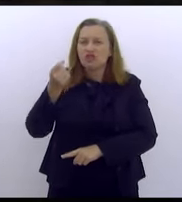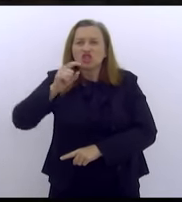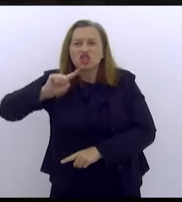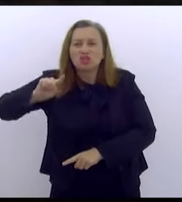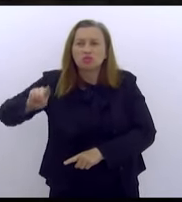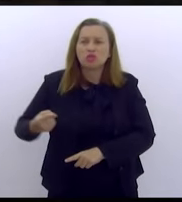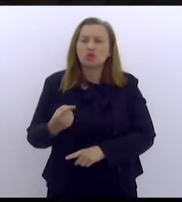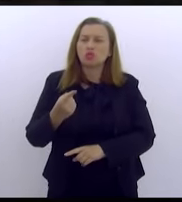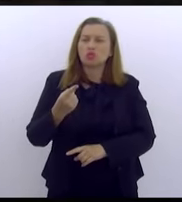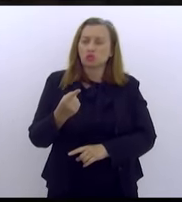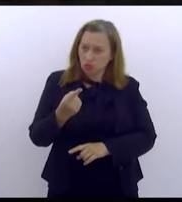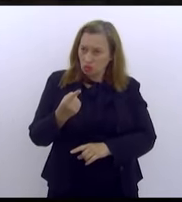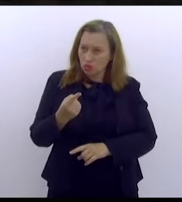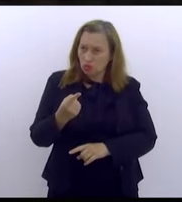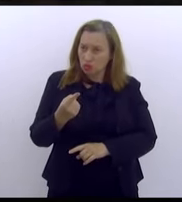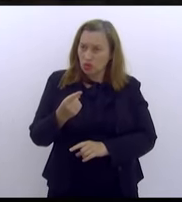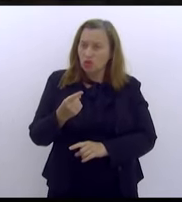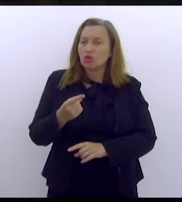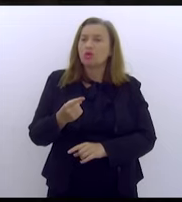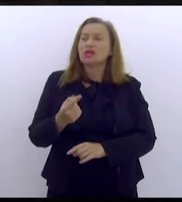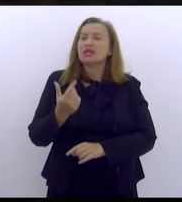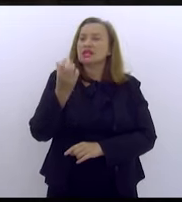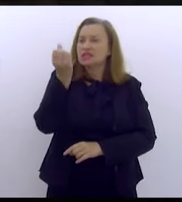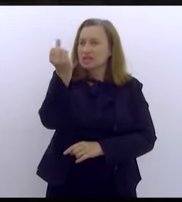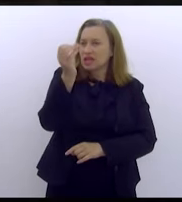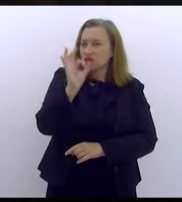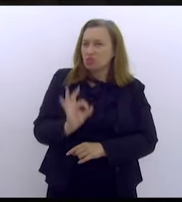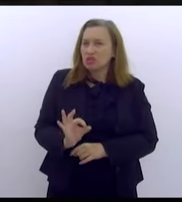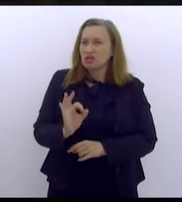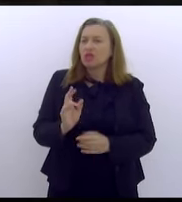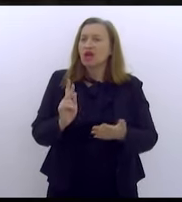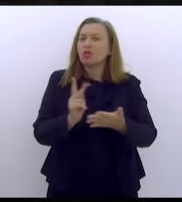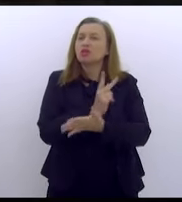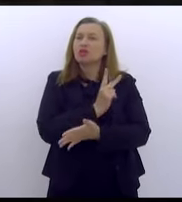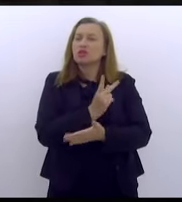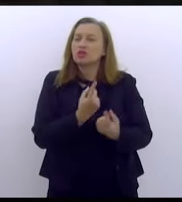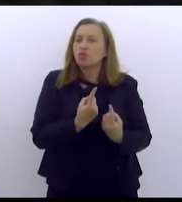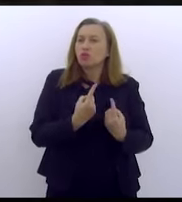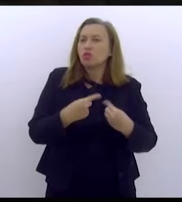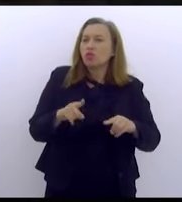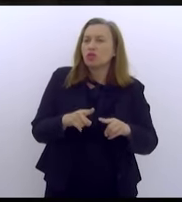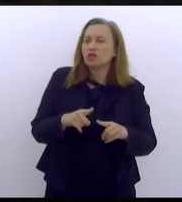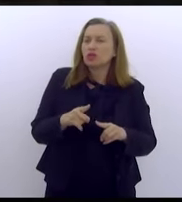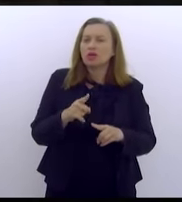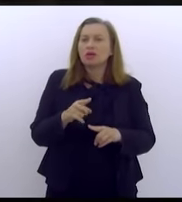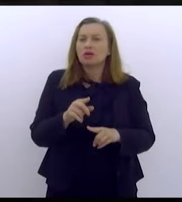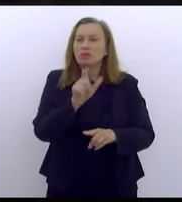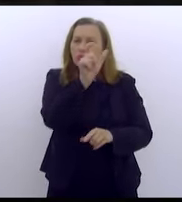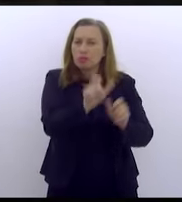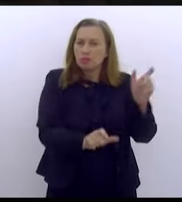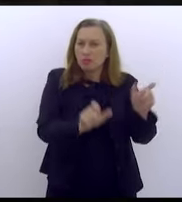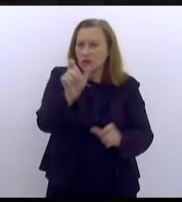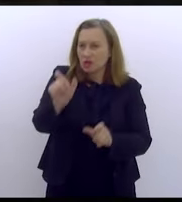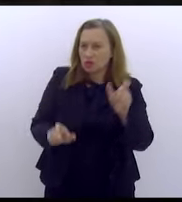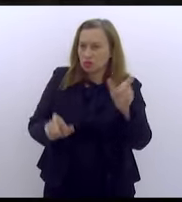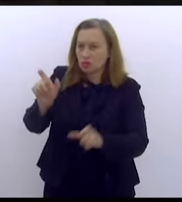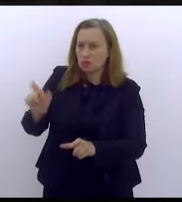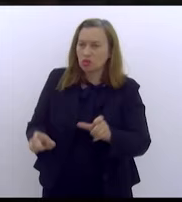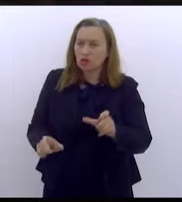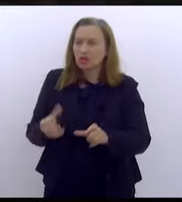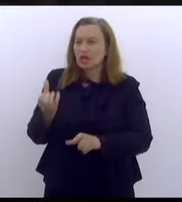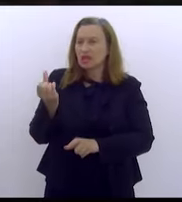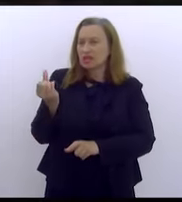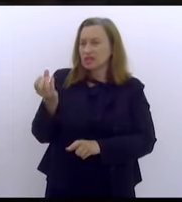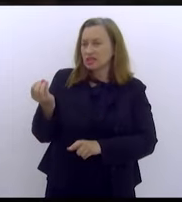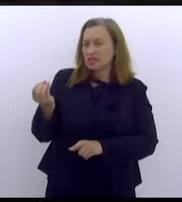de violências, 6% aconteceram contra pessoas ou mulheres com 60 anos